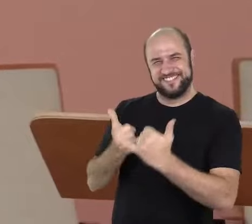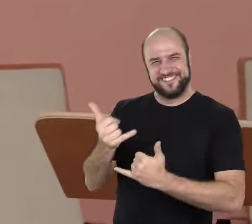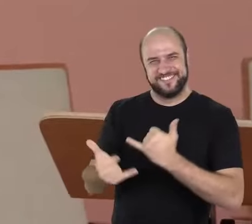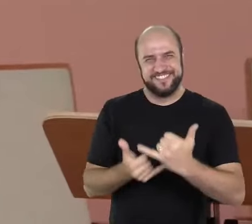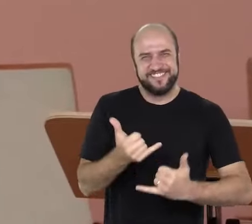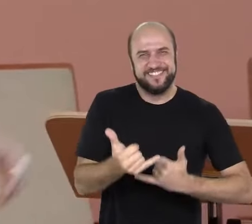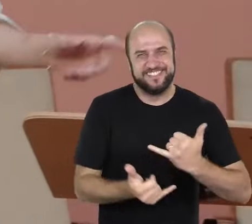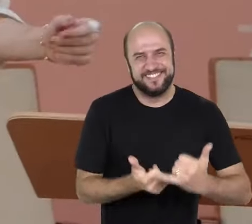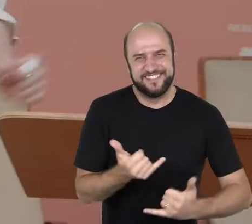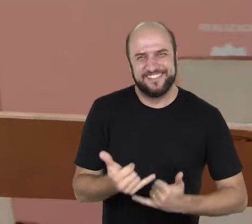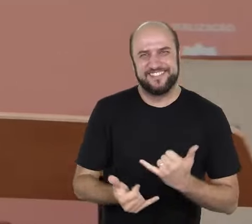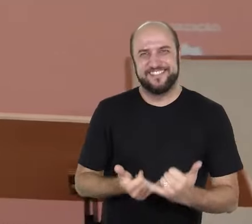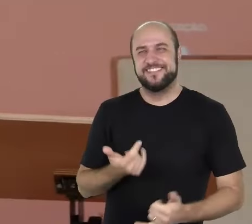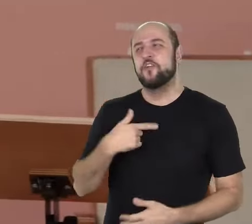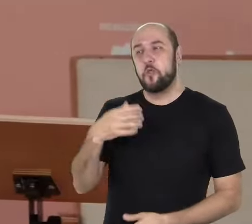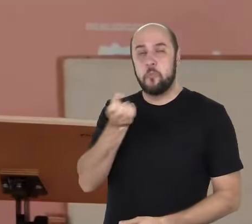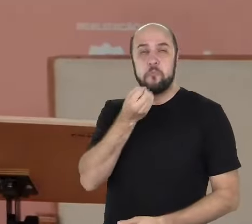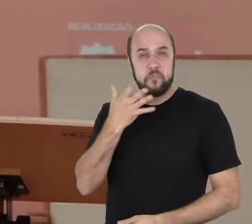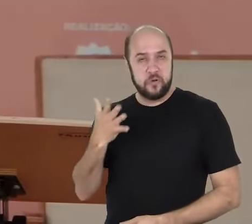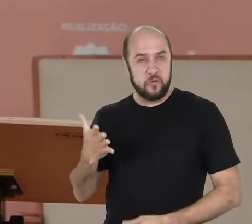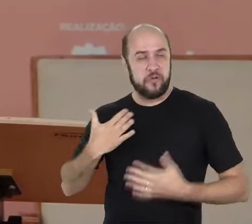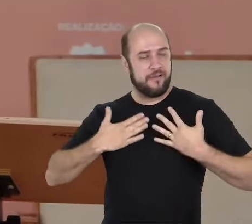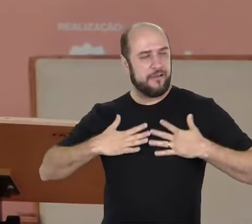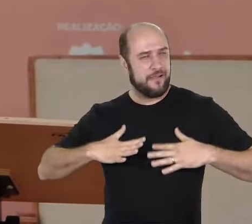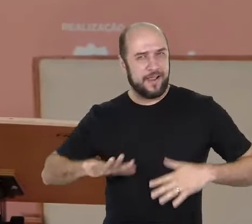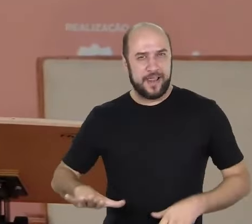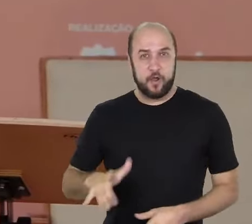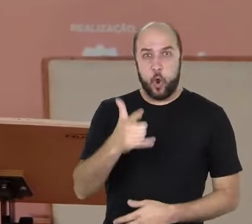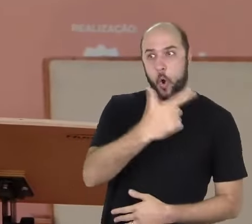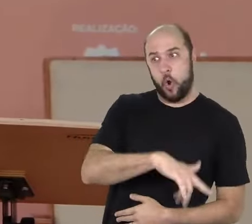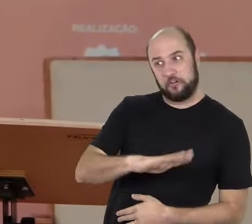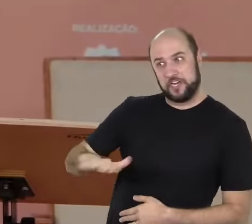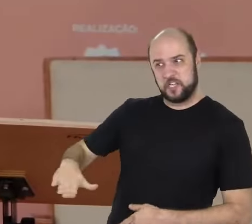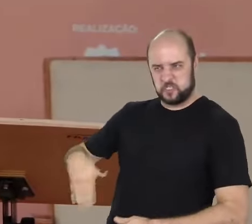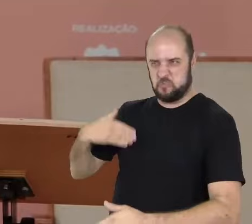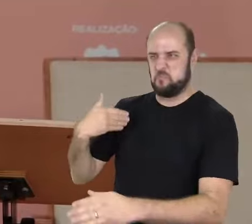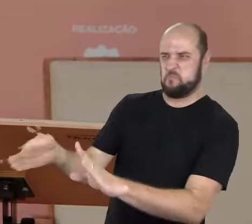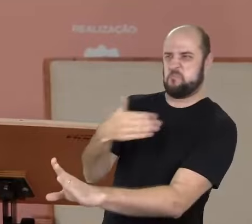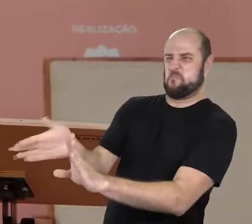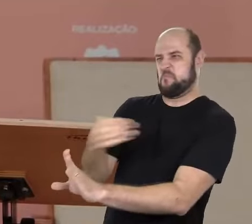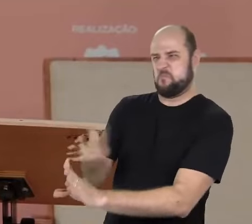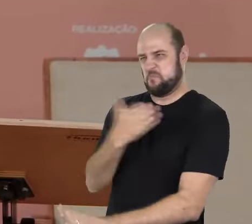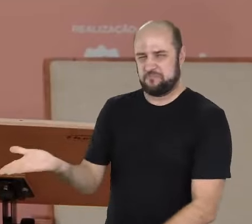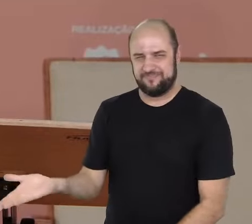Era terrível. Eu acho que ele era o bonzinho. Aquele que apanhava das crianças. Oh, que tinha bicho.